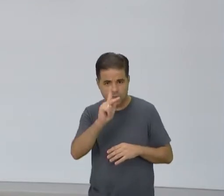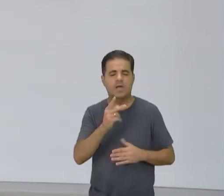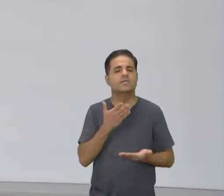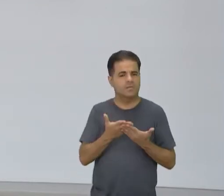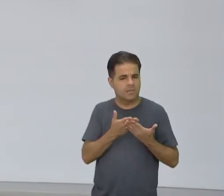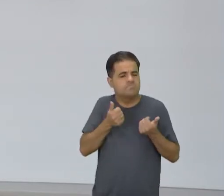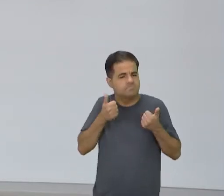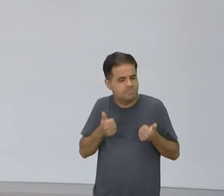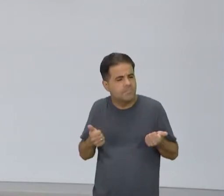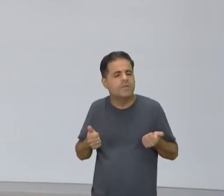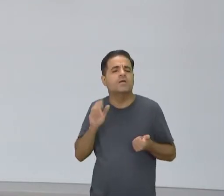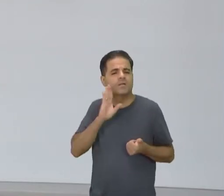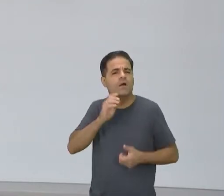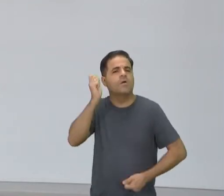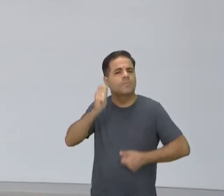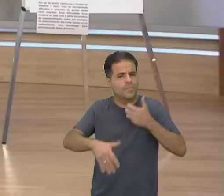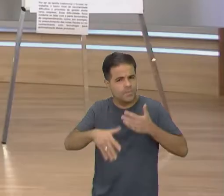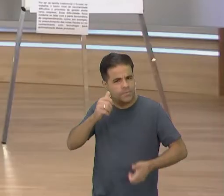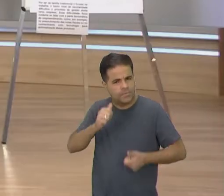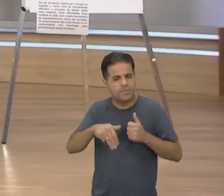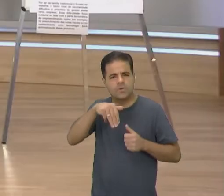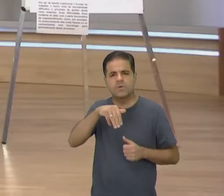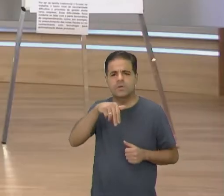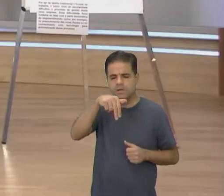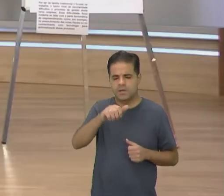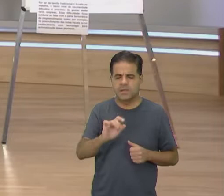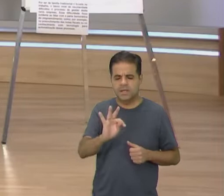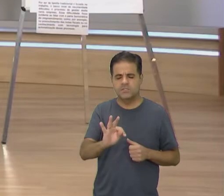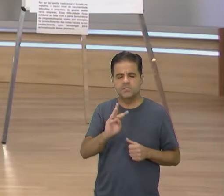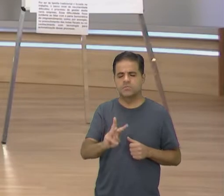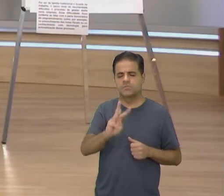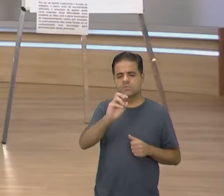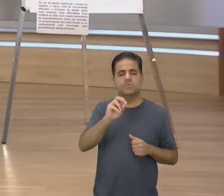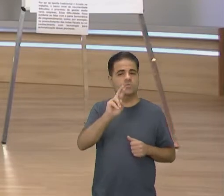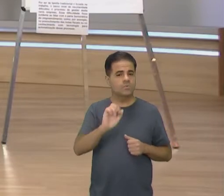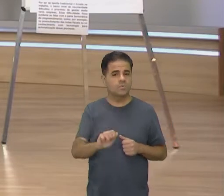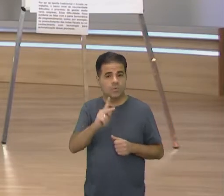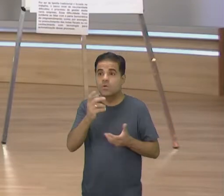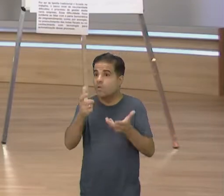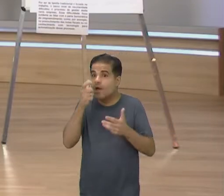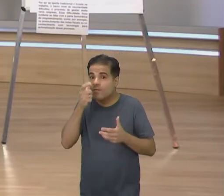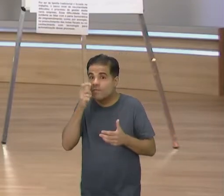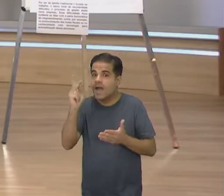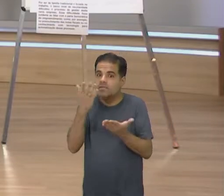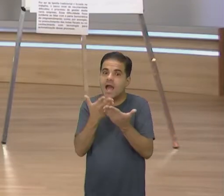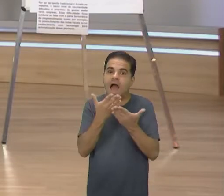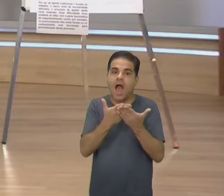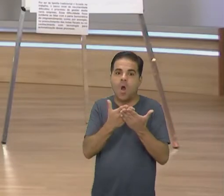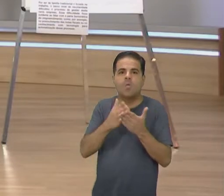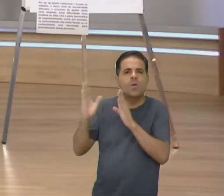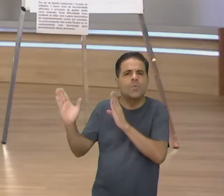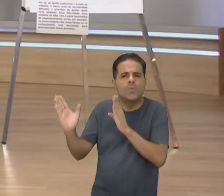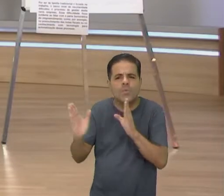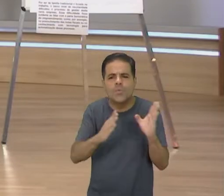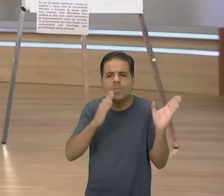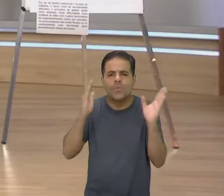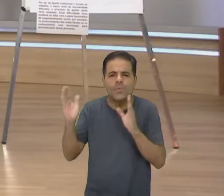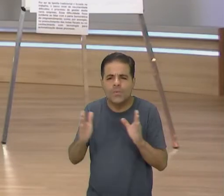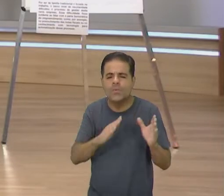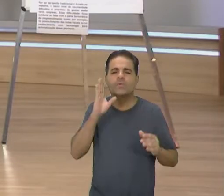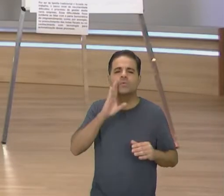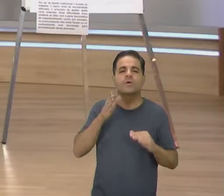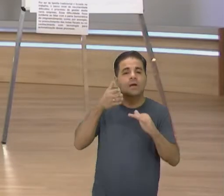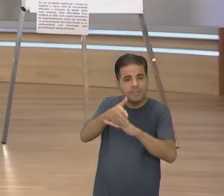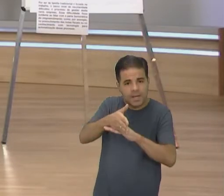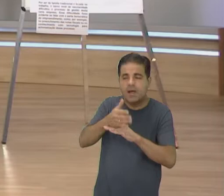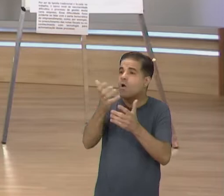legal também. Que a gente vai falar um pouquinho sobre networking. Já ouviu falar sobre networking? Olha, eu já ouvi, mas eu quero assistir essa aula. Você vai gostar dessa aula, né? Legal. Eu tô até te convidando pra participar